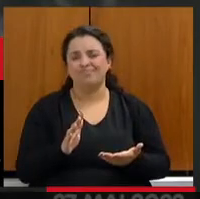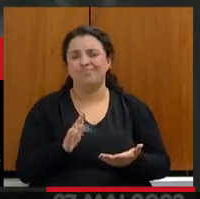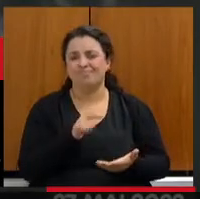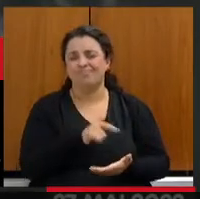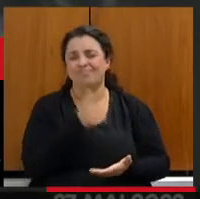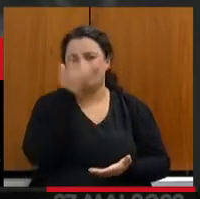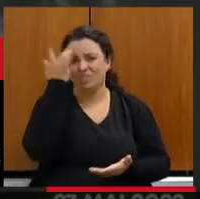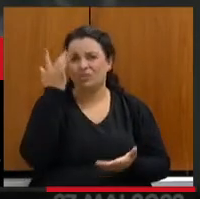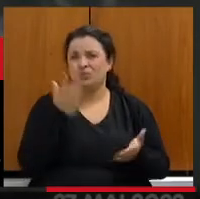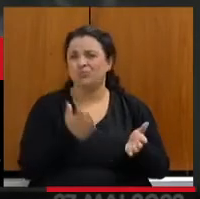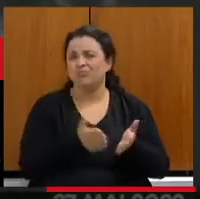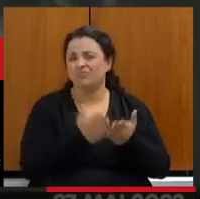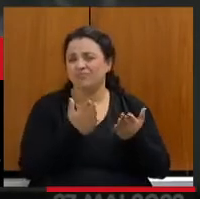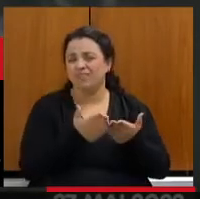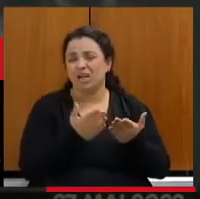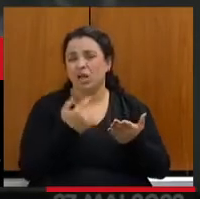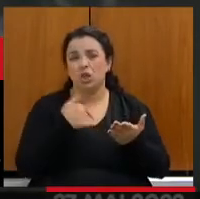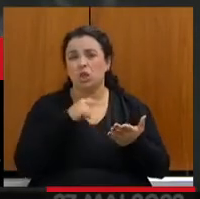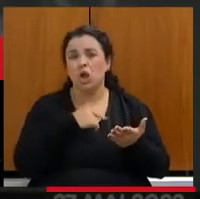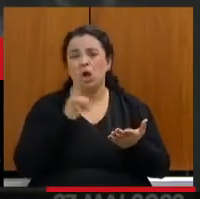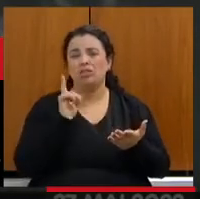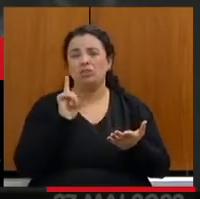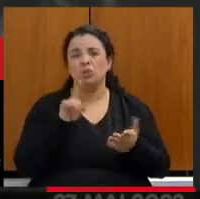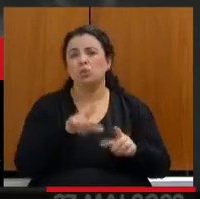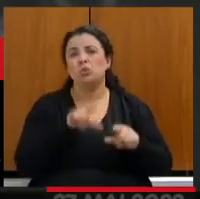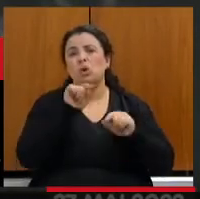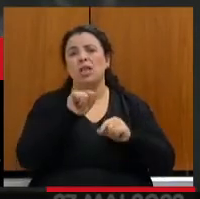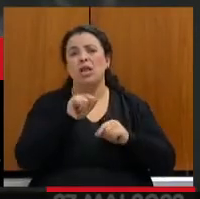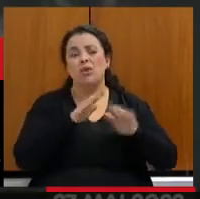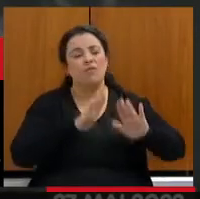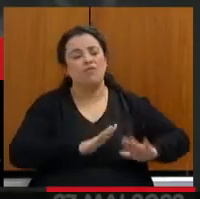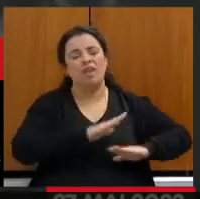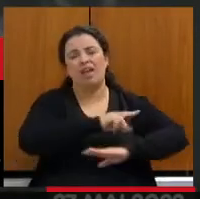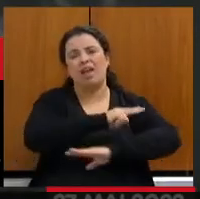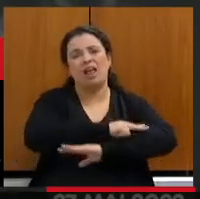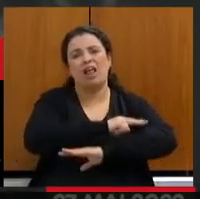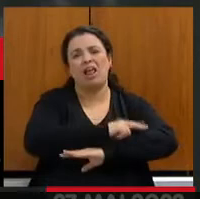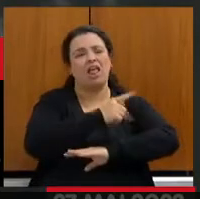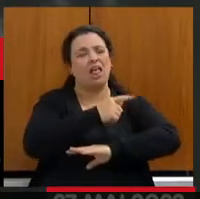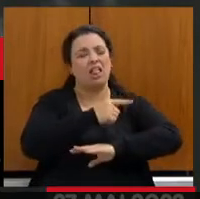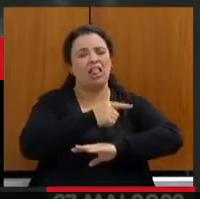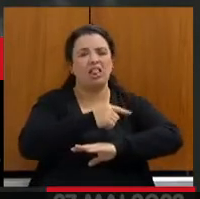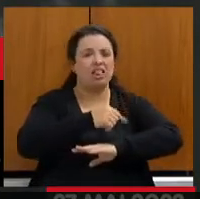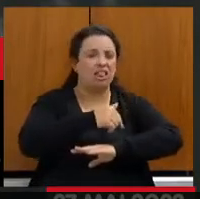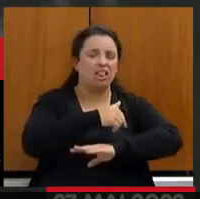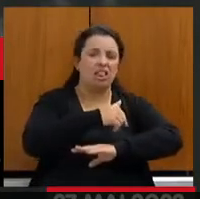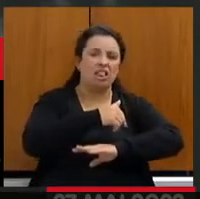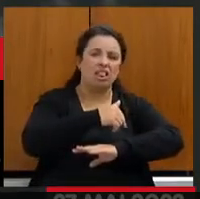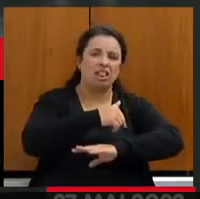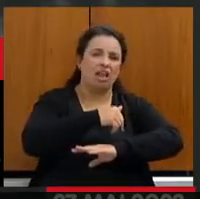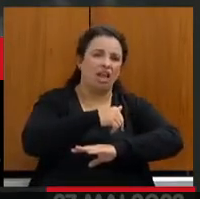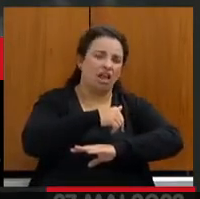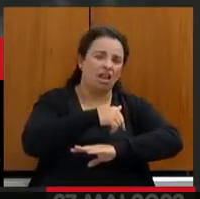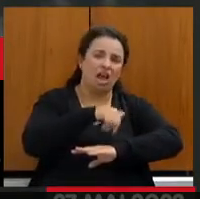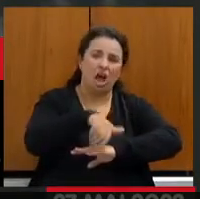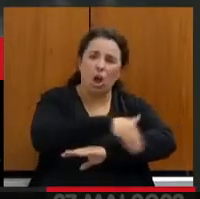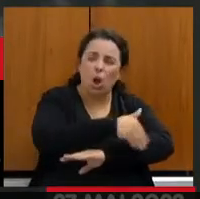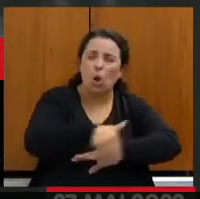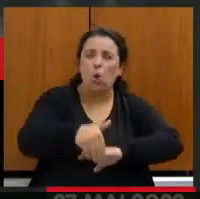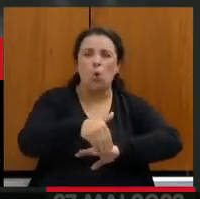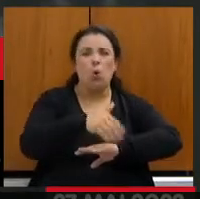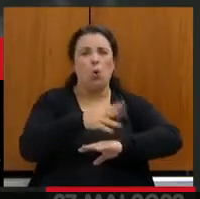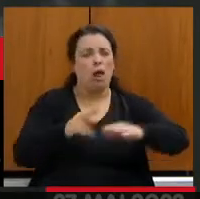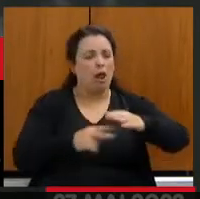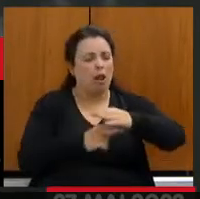que assim é a gente não escolhemos está em situação de rua aí a gente muita das vezes a gente